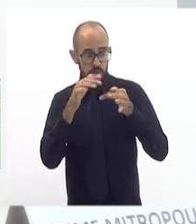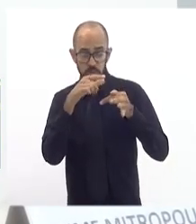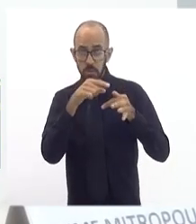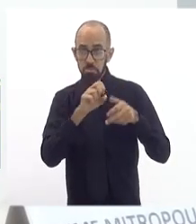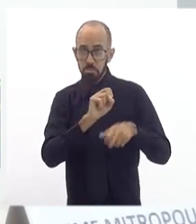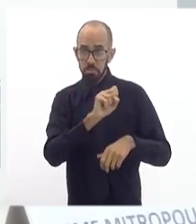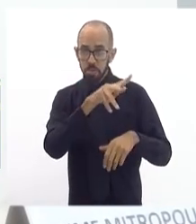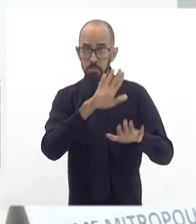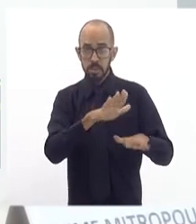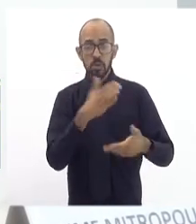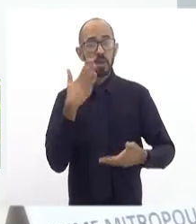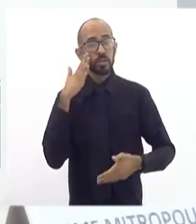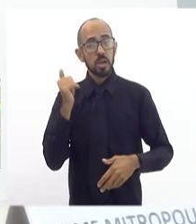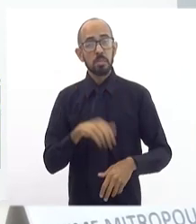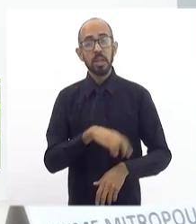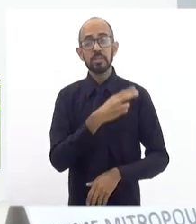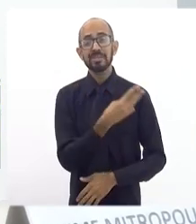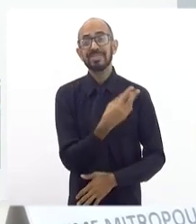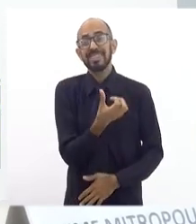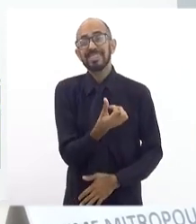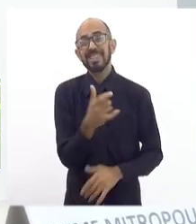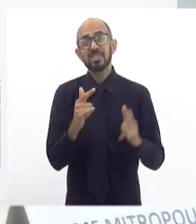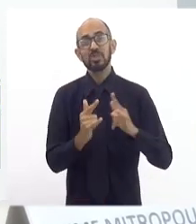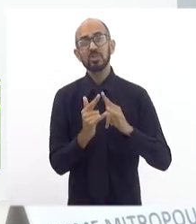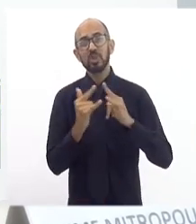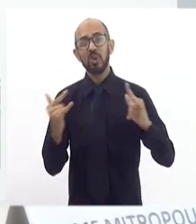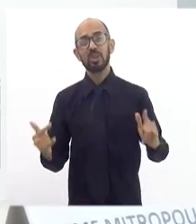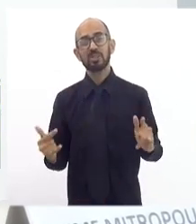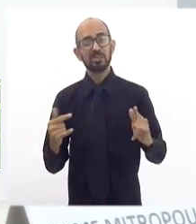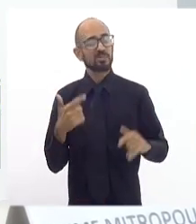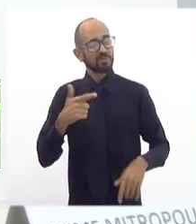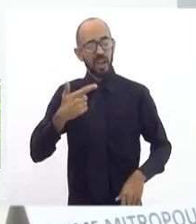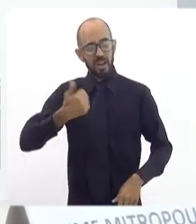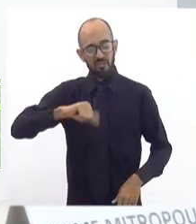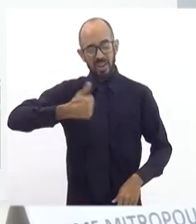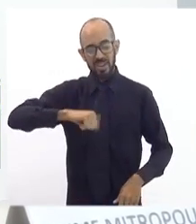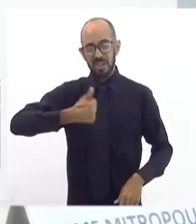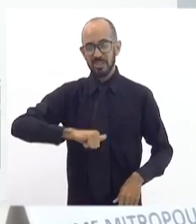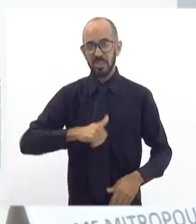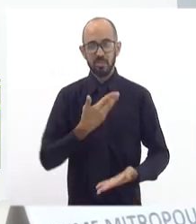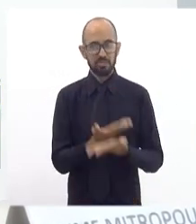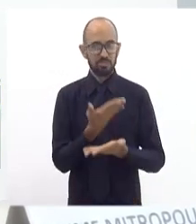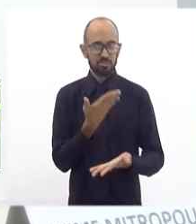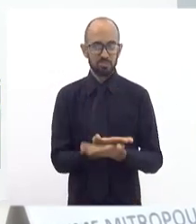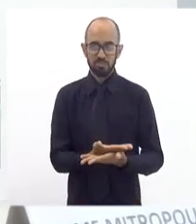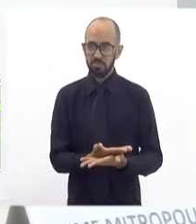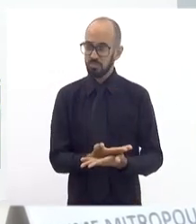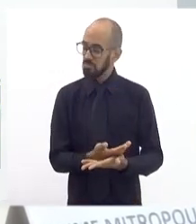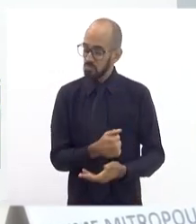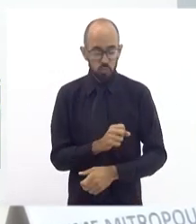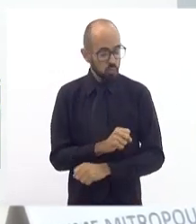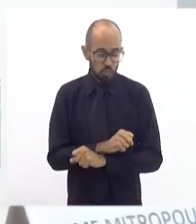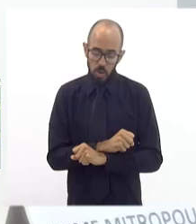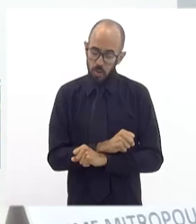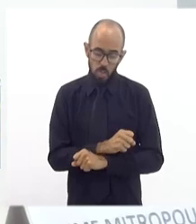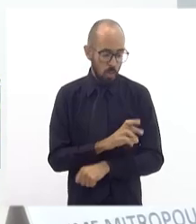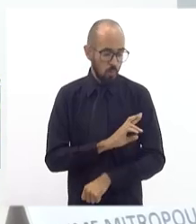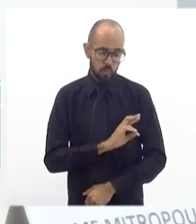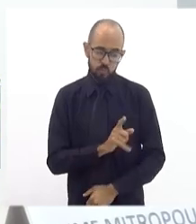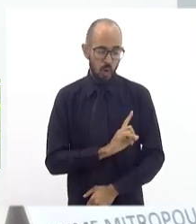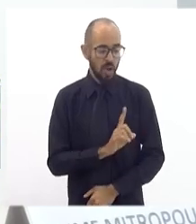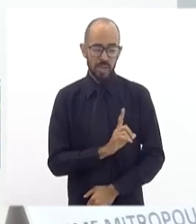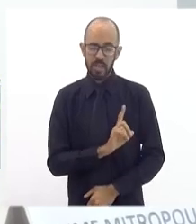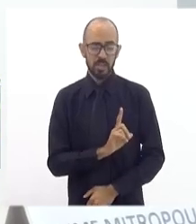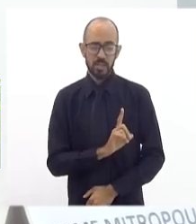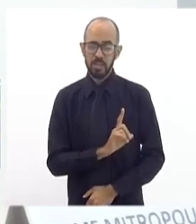ao as 36 Torres isso não está avaliado nos autos não foi não foi não foi